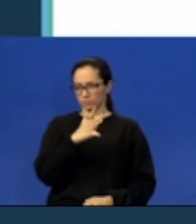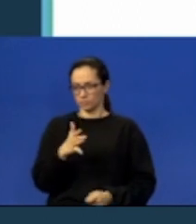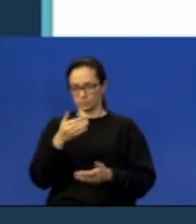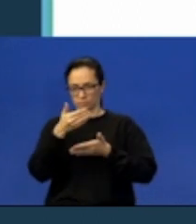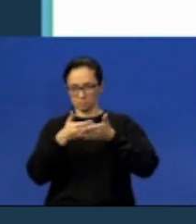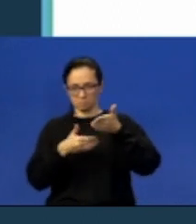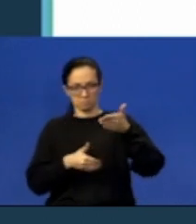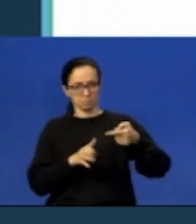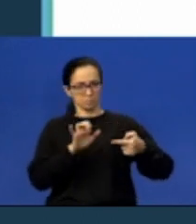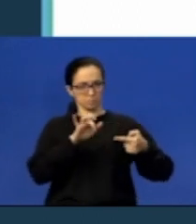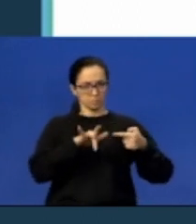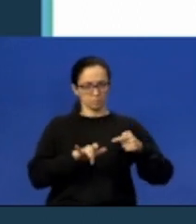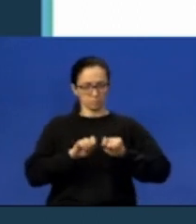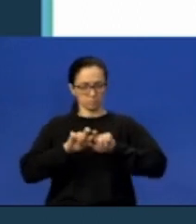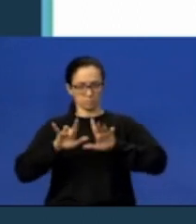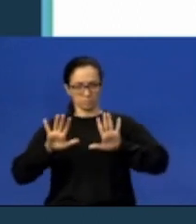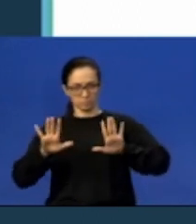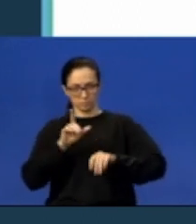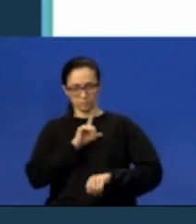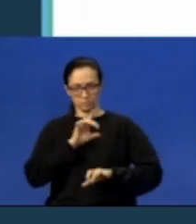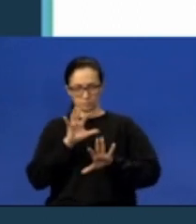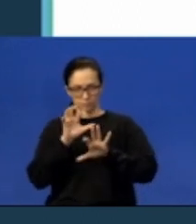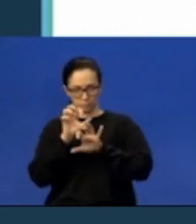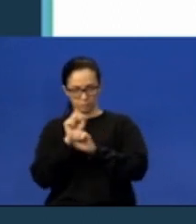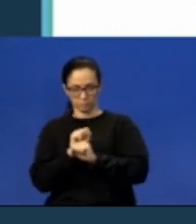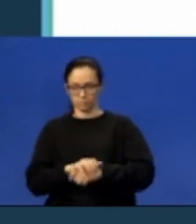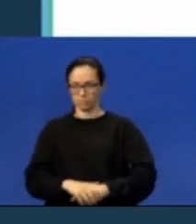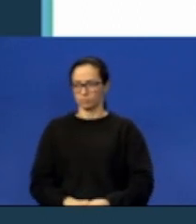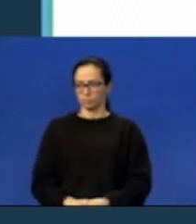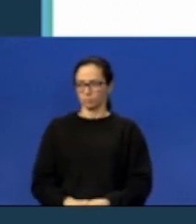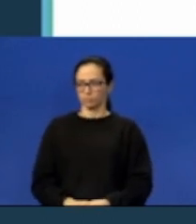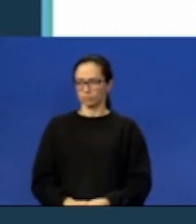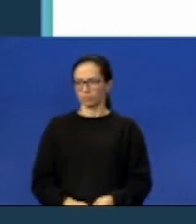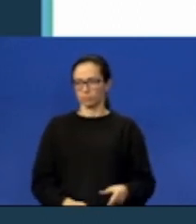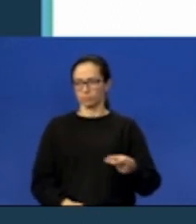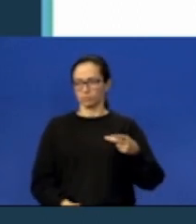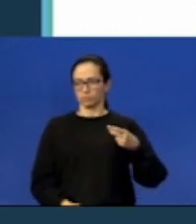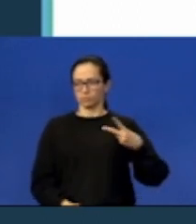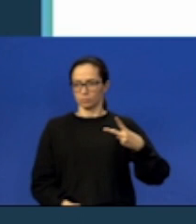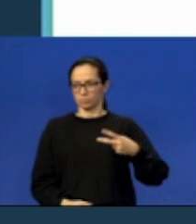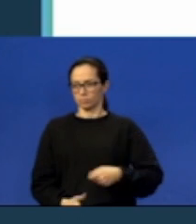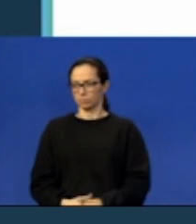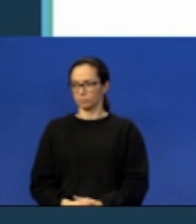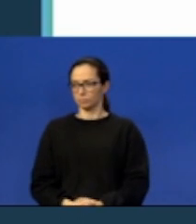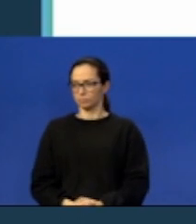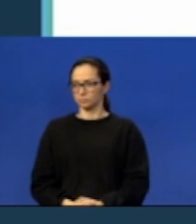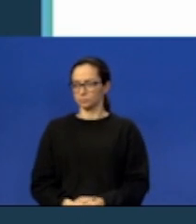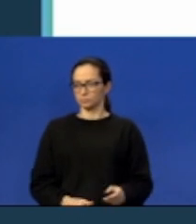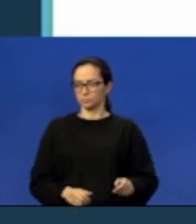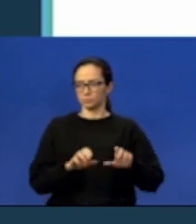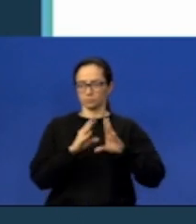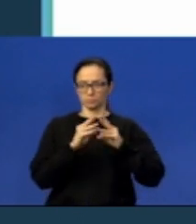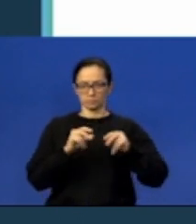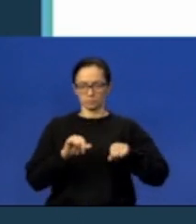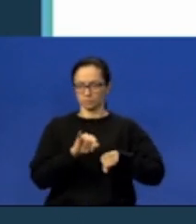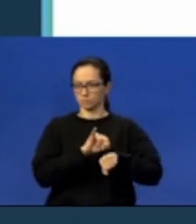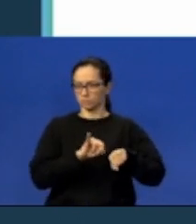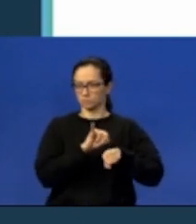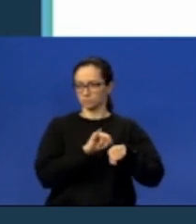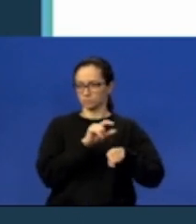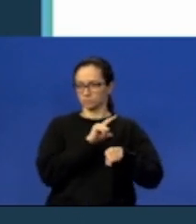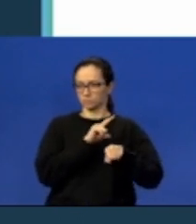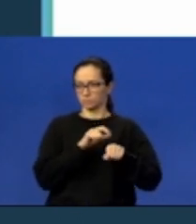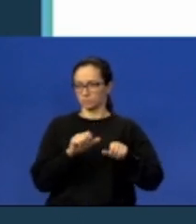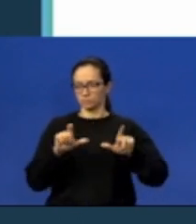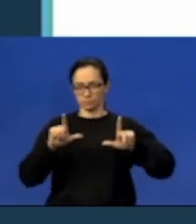no filme e uma imagem radiopaca. Então, vocês vão julgar se isso está correto ou não. O segundo item diz respeito ao tecido adiposo, que